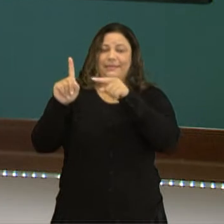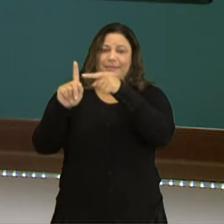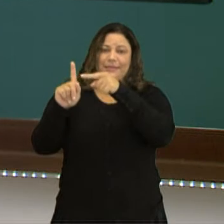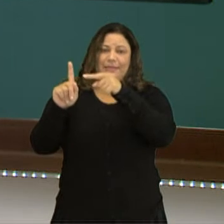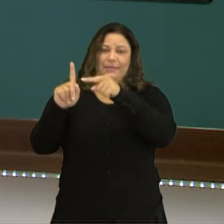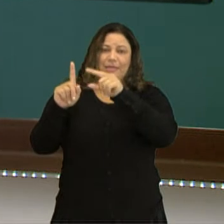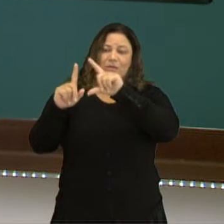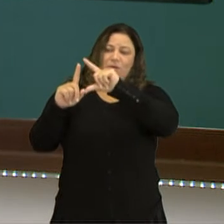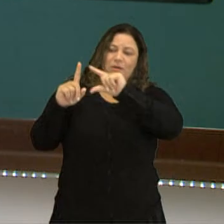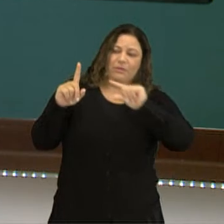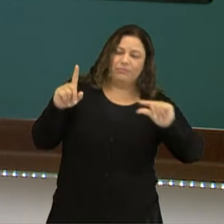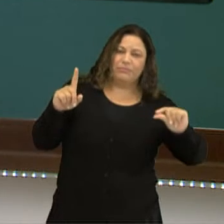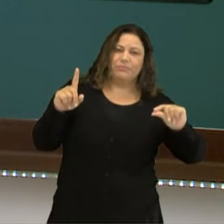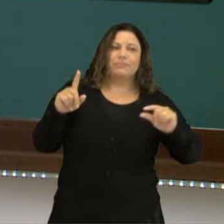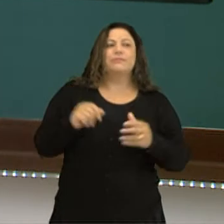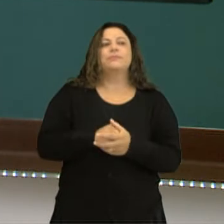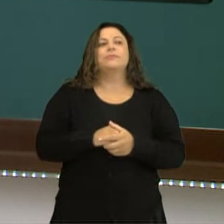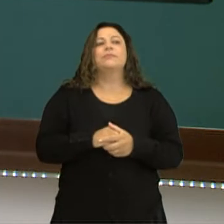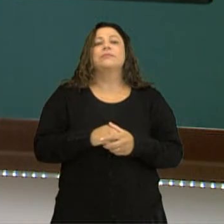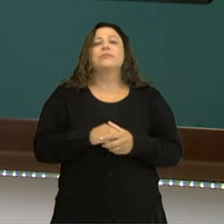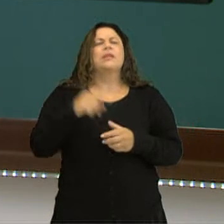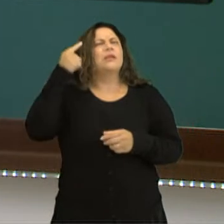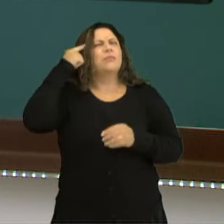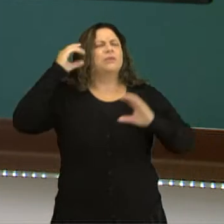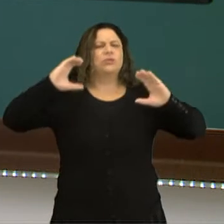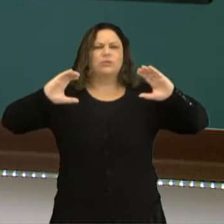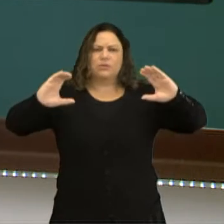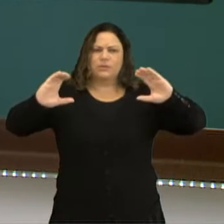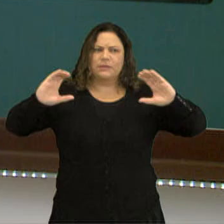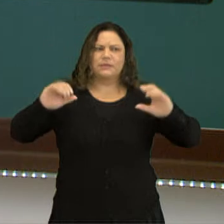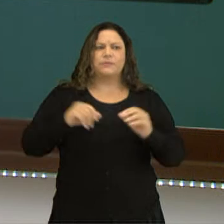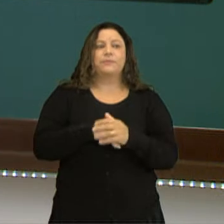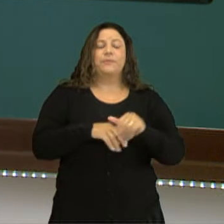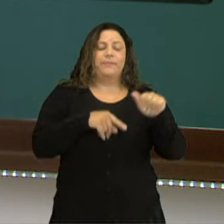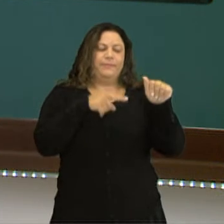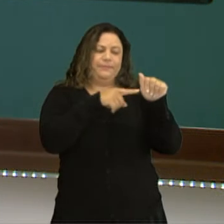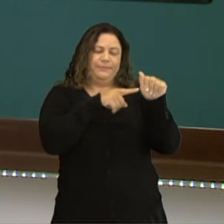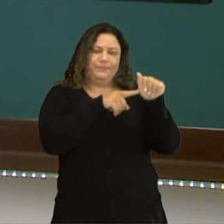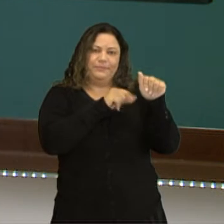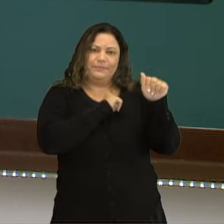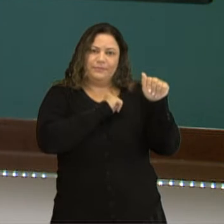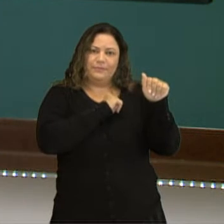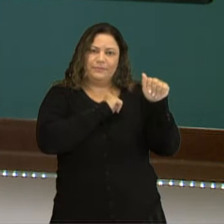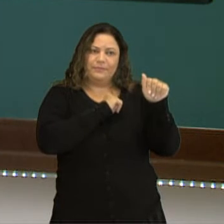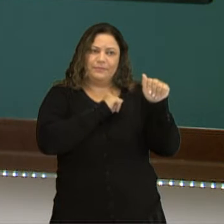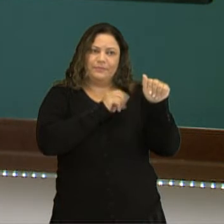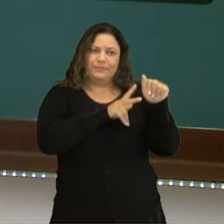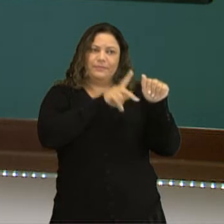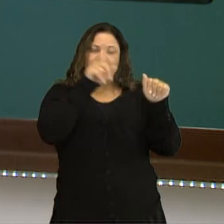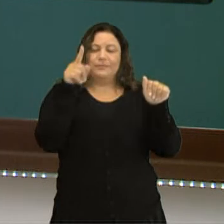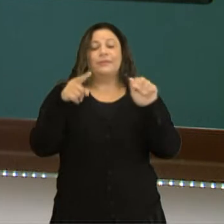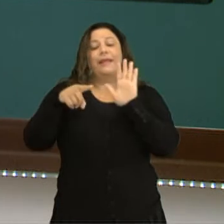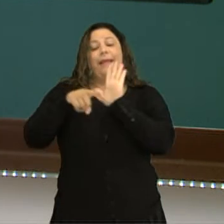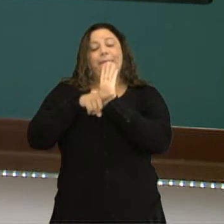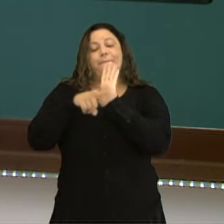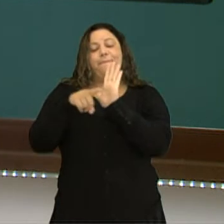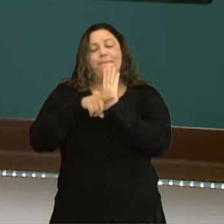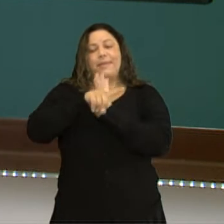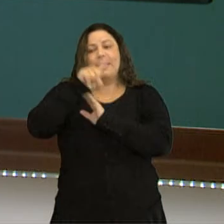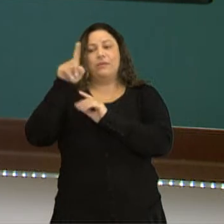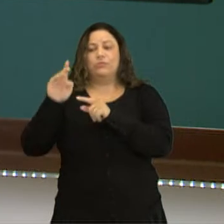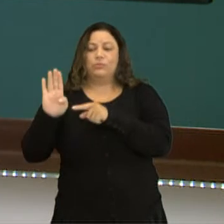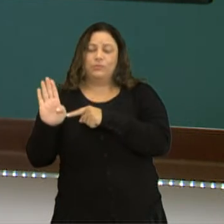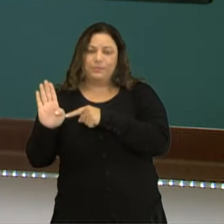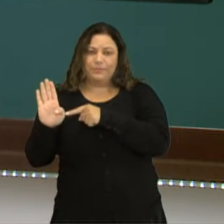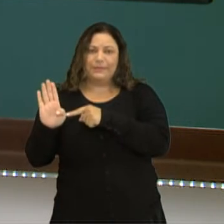que eu tenho assim, o calor que o A recebeu é igual ao menos o calor que o B